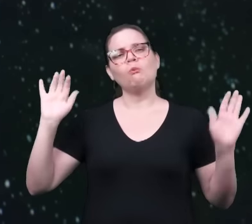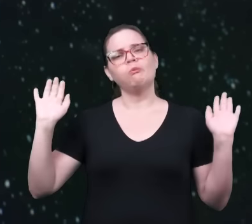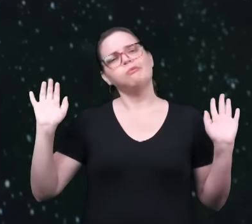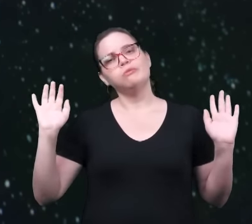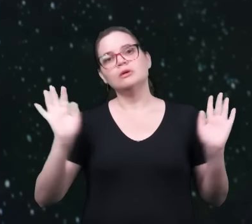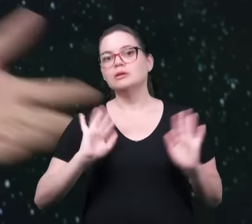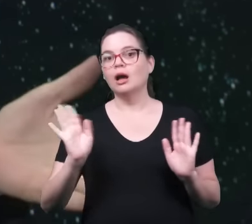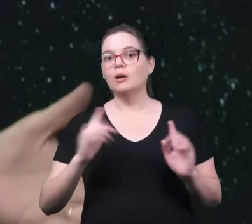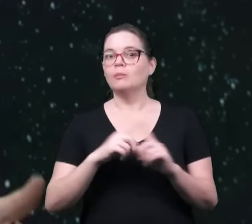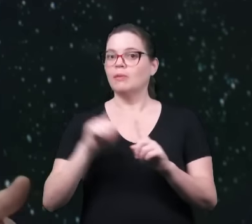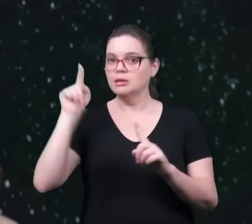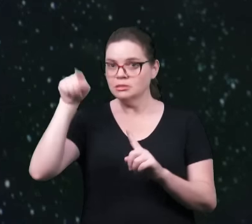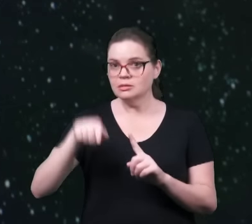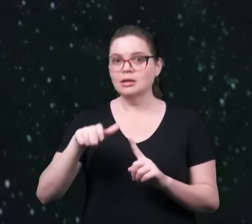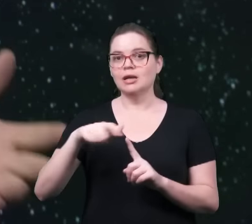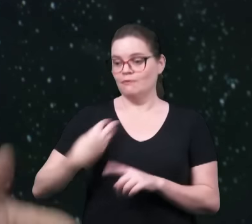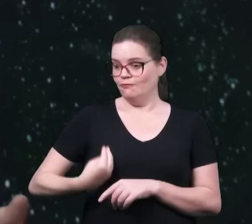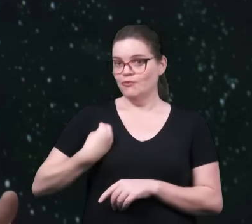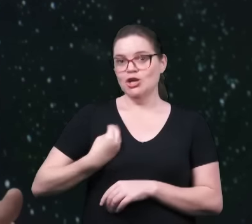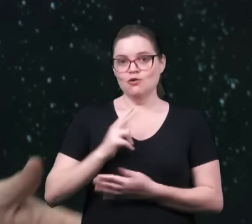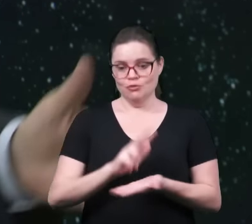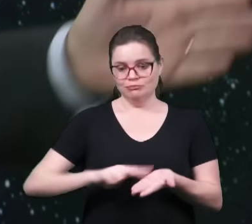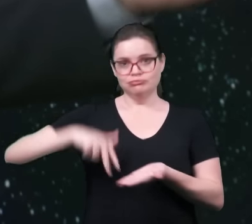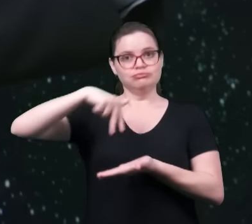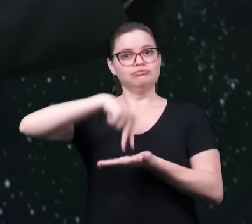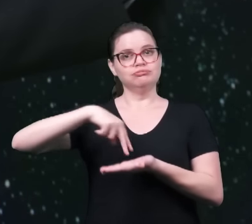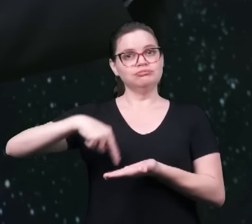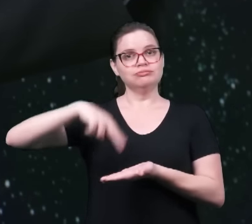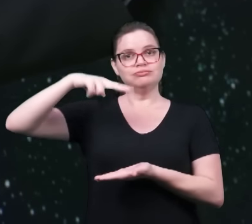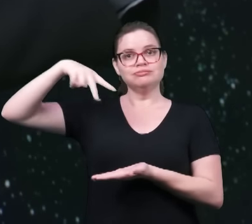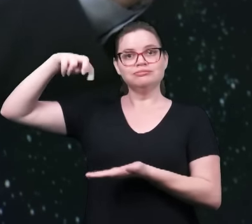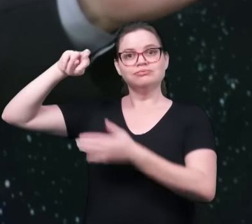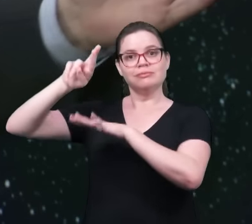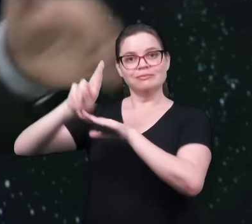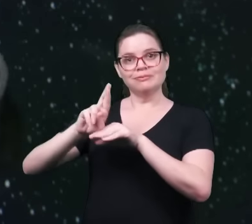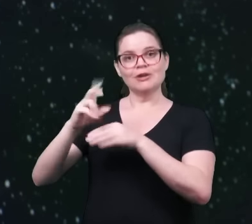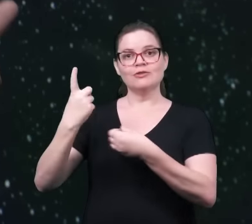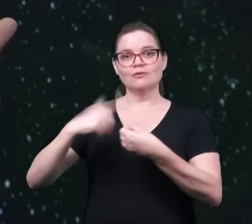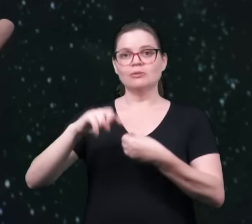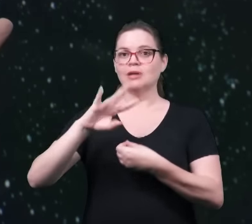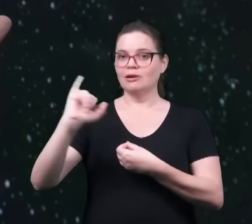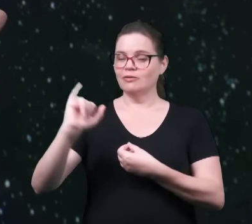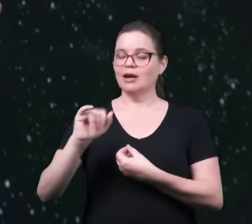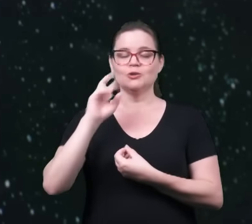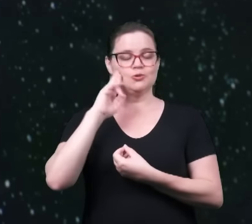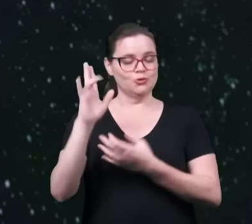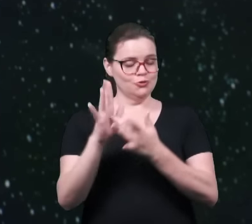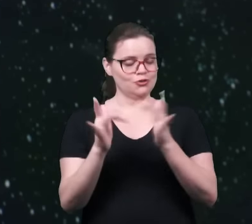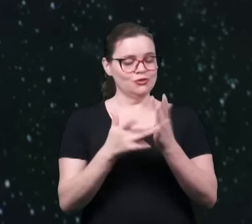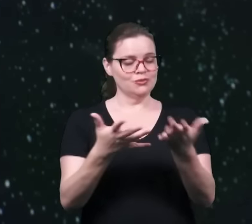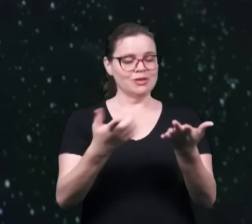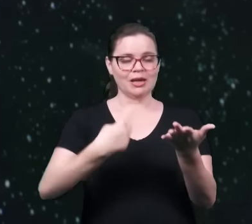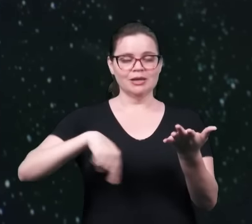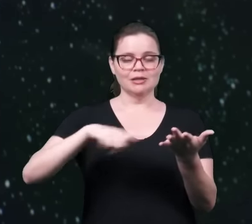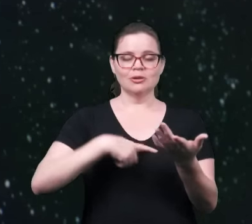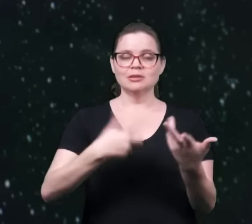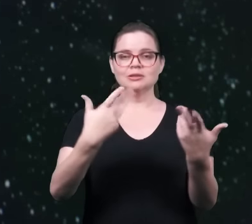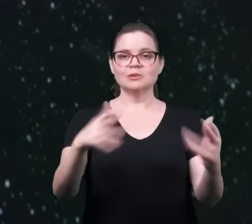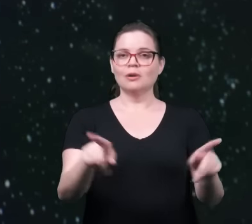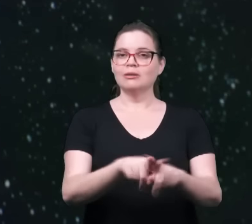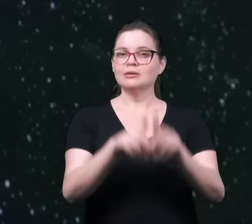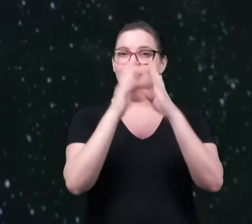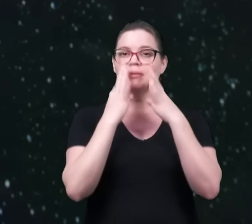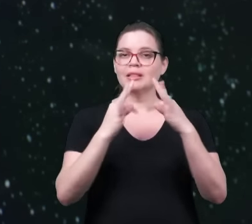voltar. Isso mudou a nossa sorte, mudou a nossa vida. Então, o Senhor quer que agora nós façamos a mesma coisa. Nós vamos testemunhar não de